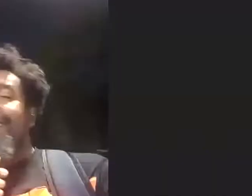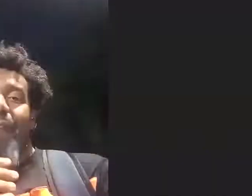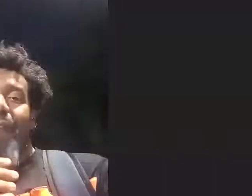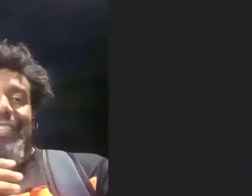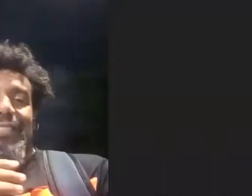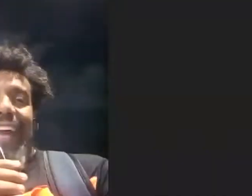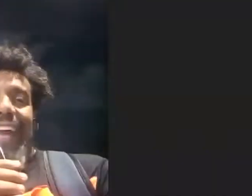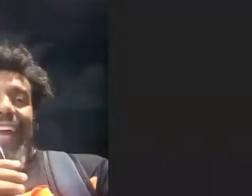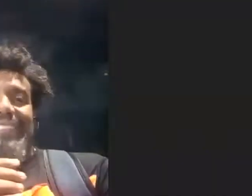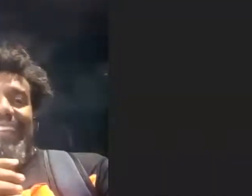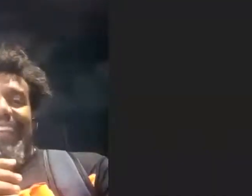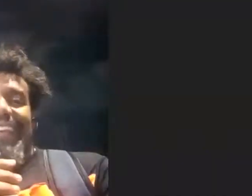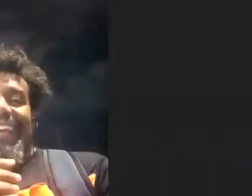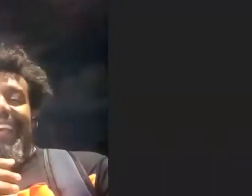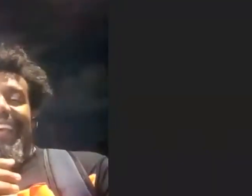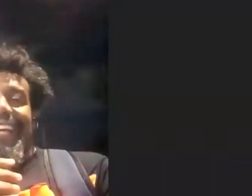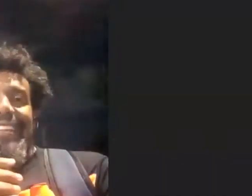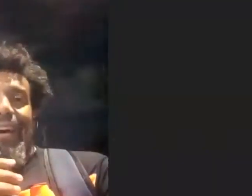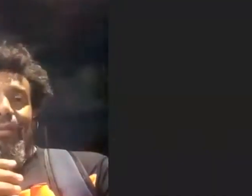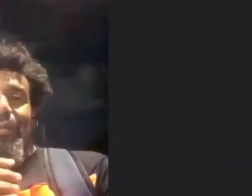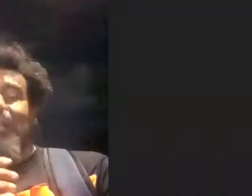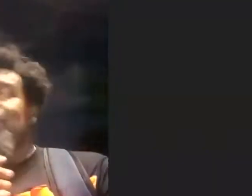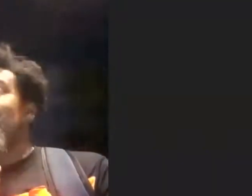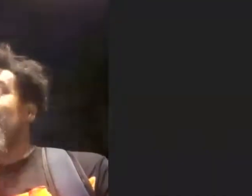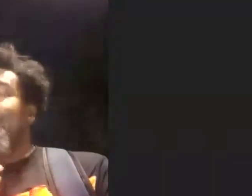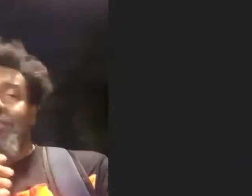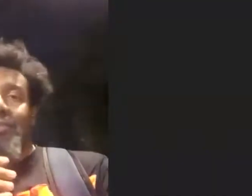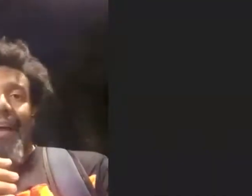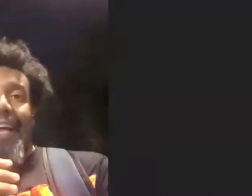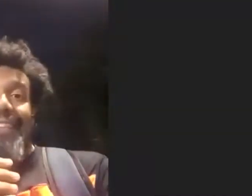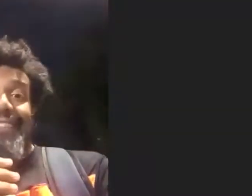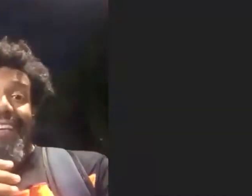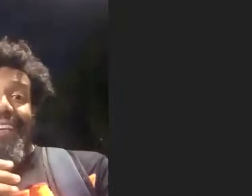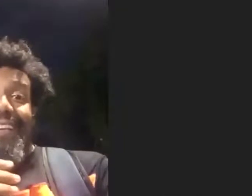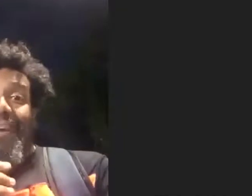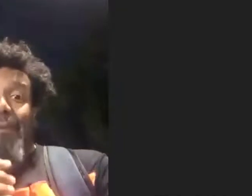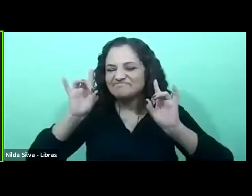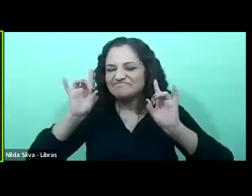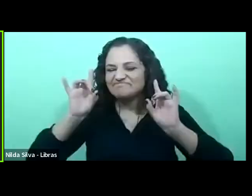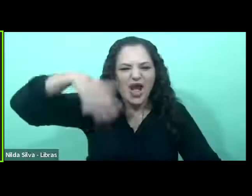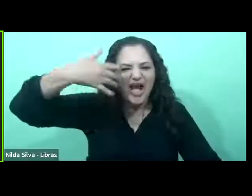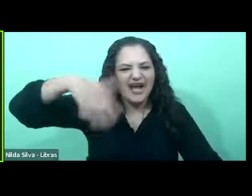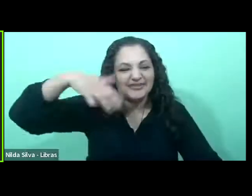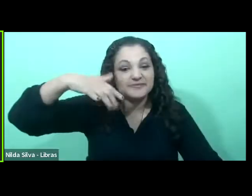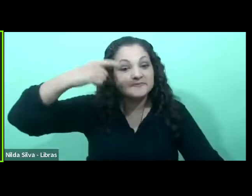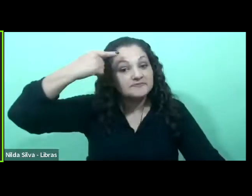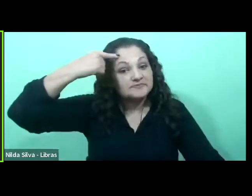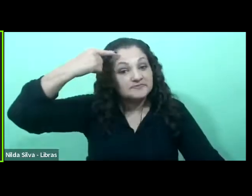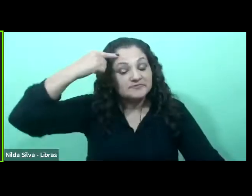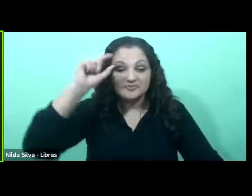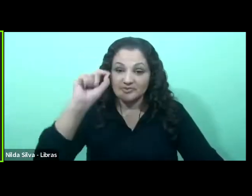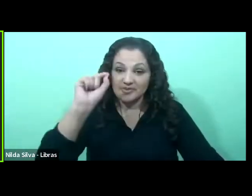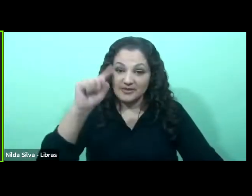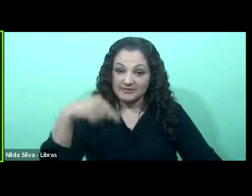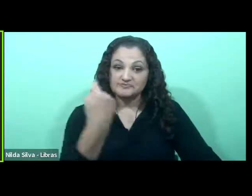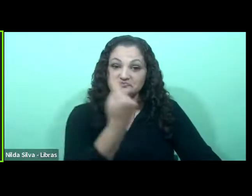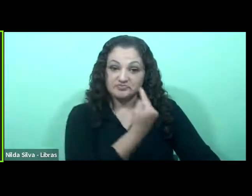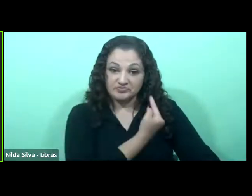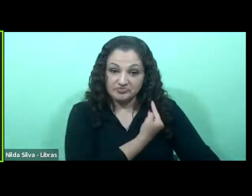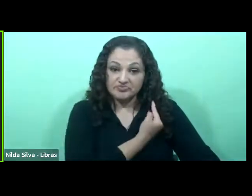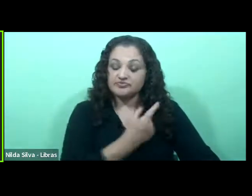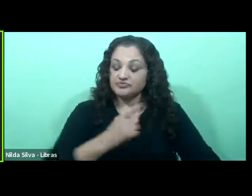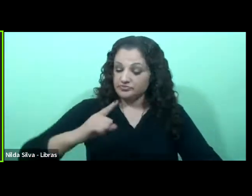e com as falas de cada um, eu tenho aprendido demais. Eu penso que nós também estamos em momento